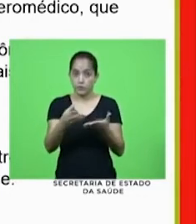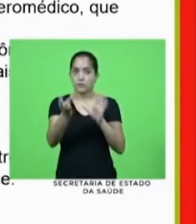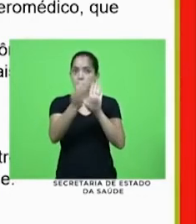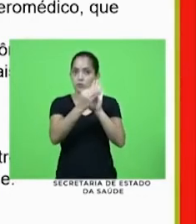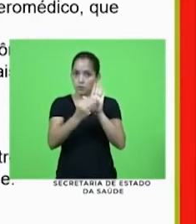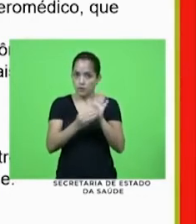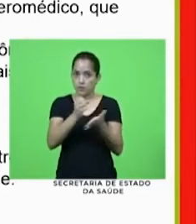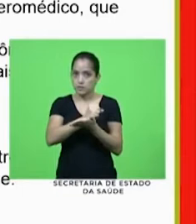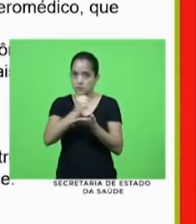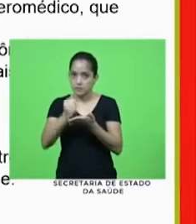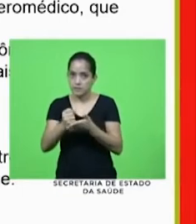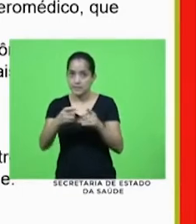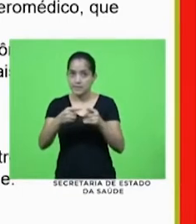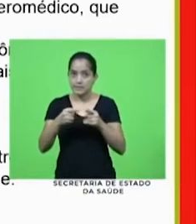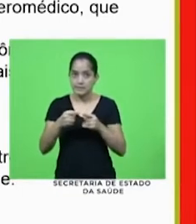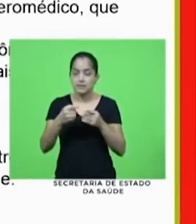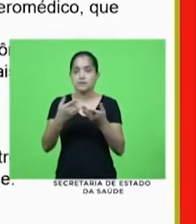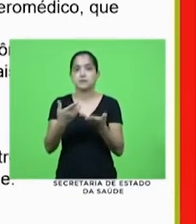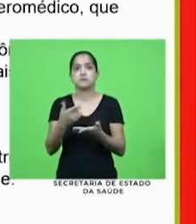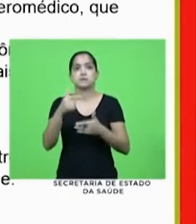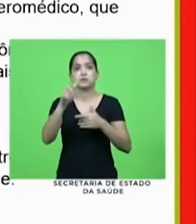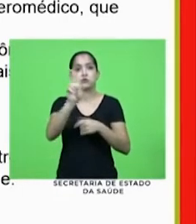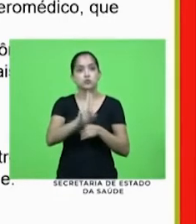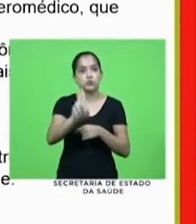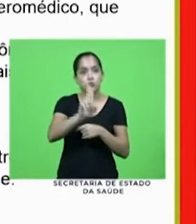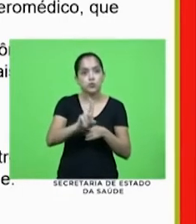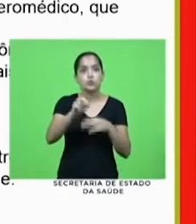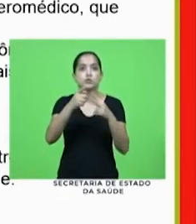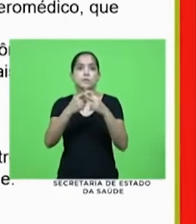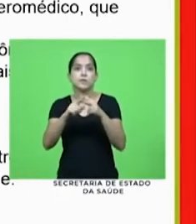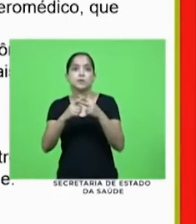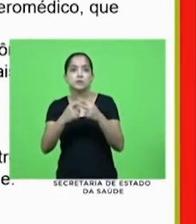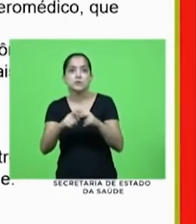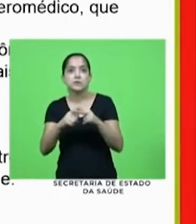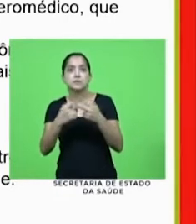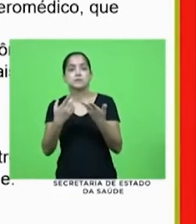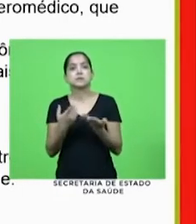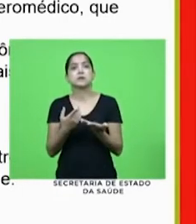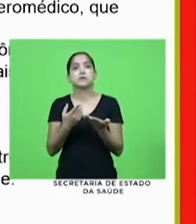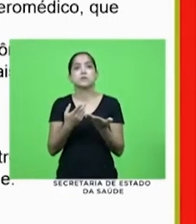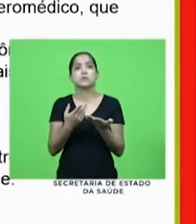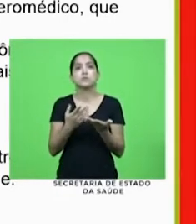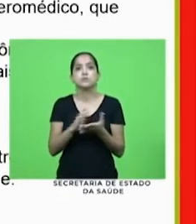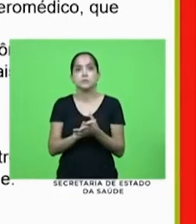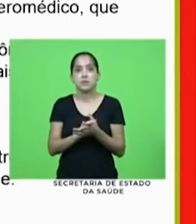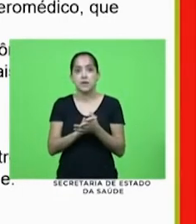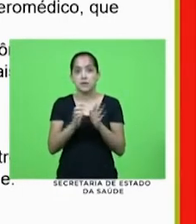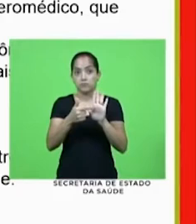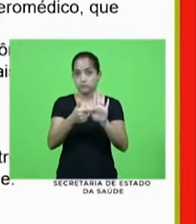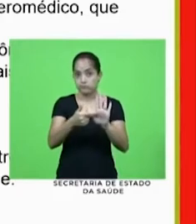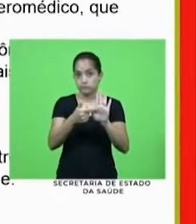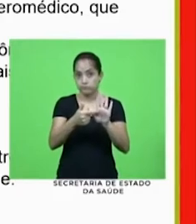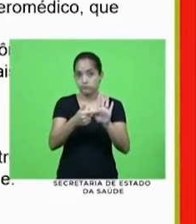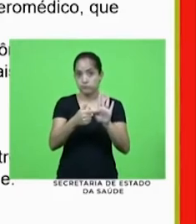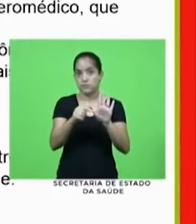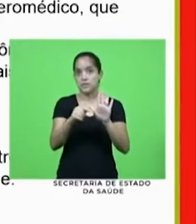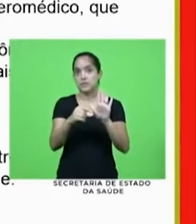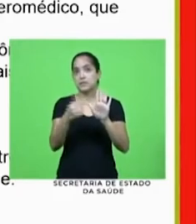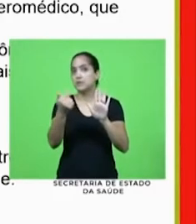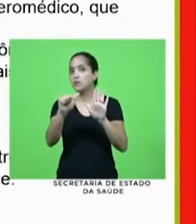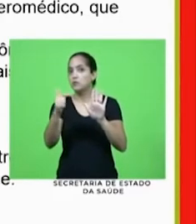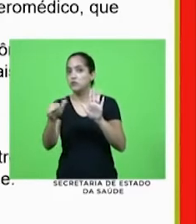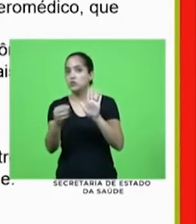é a distância de uso e manutenção também o software é apontado pela empresa como não constante no contrato